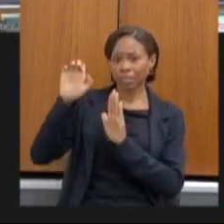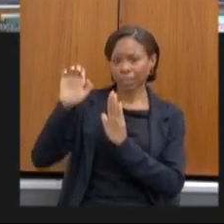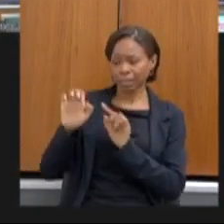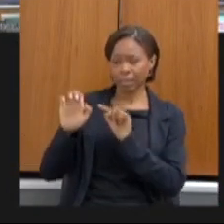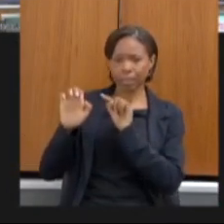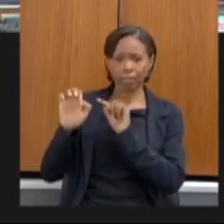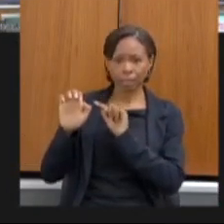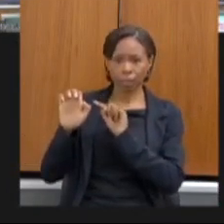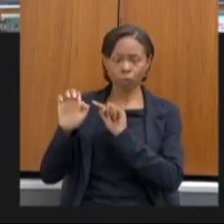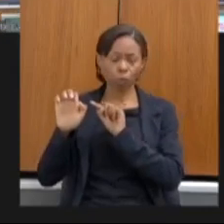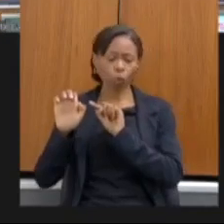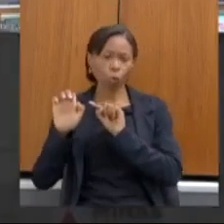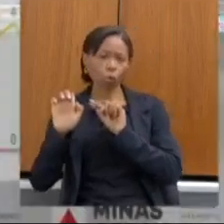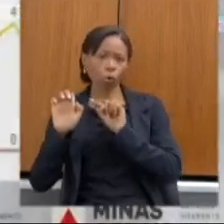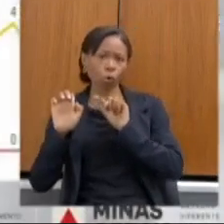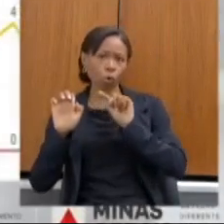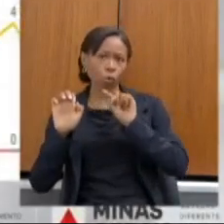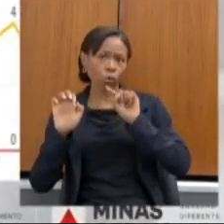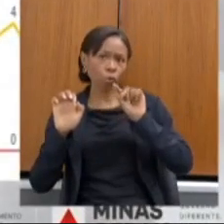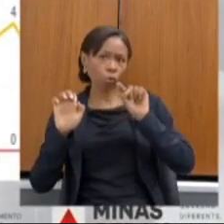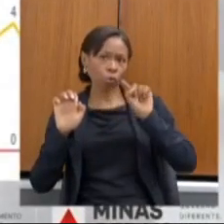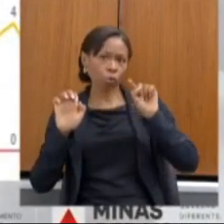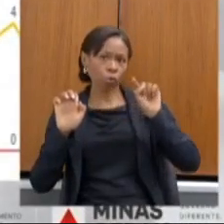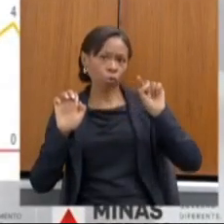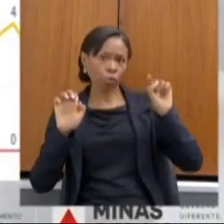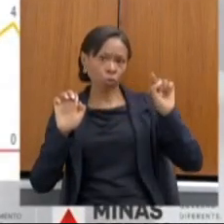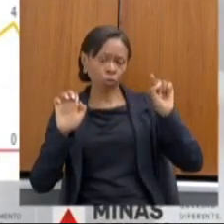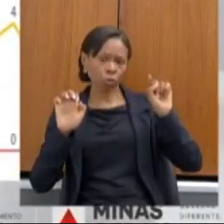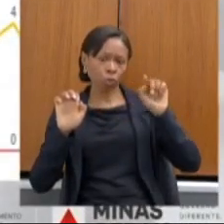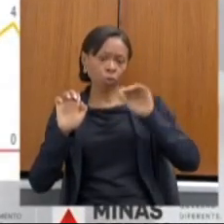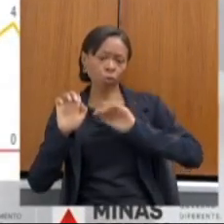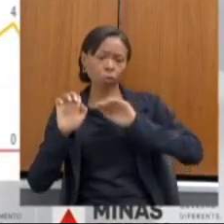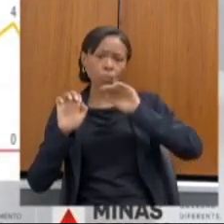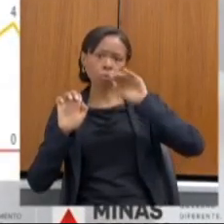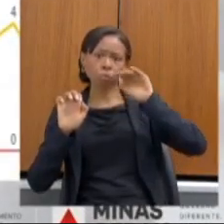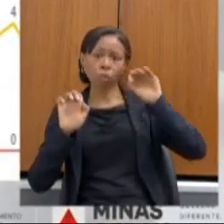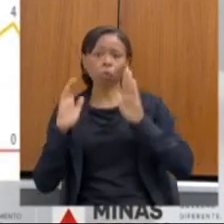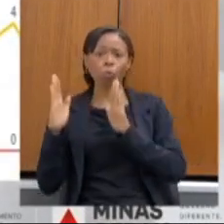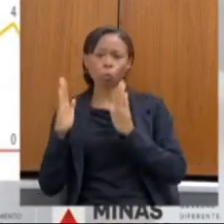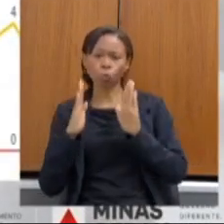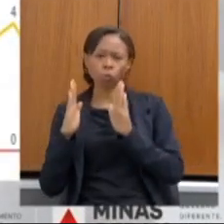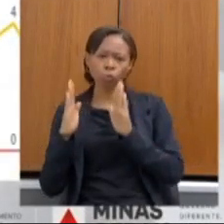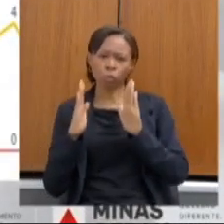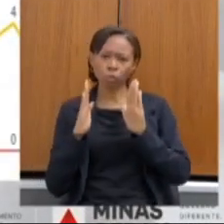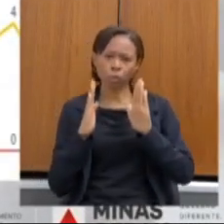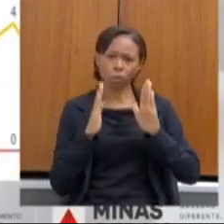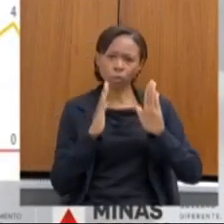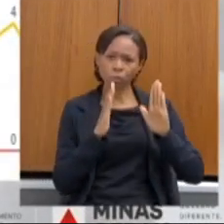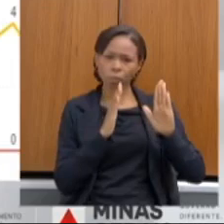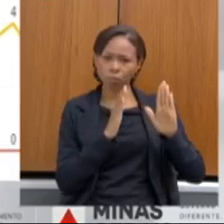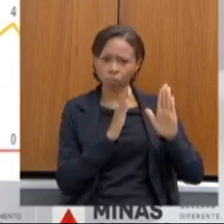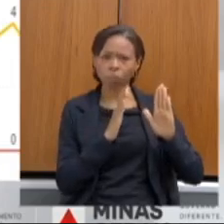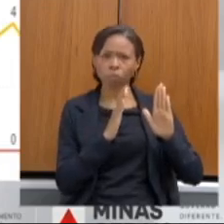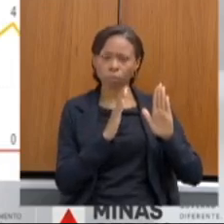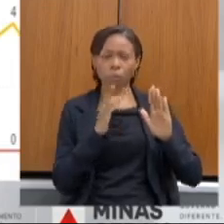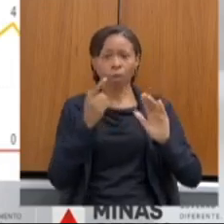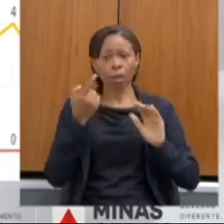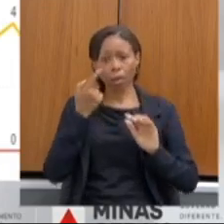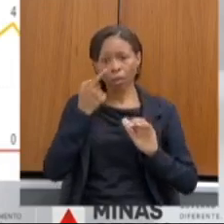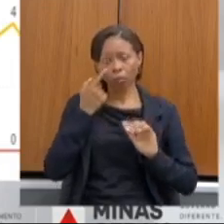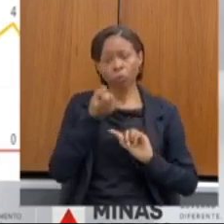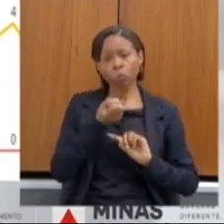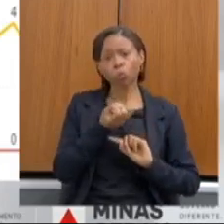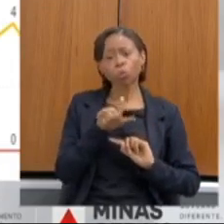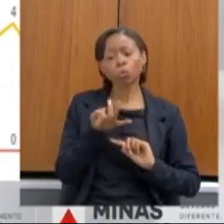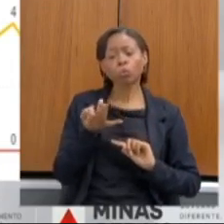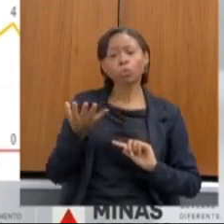nós temos a evolução do tempo e com o tempo nós temos é o número